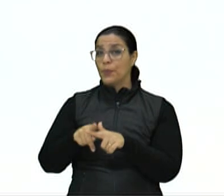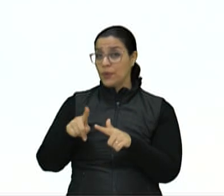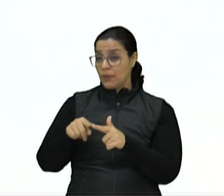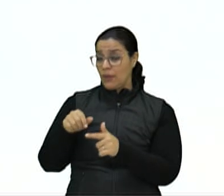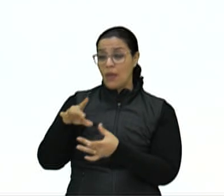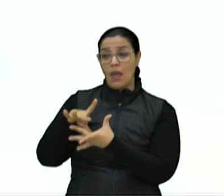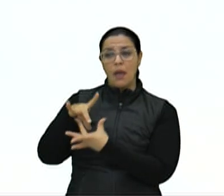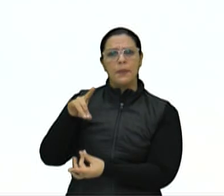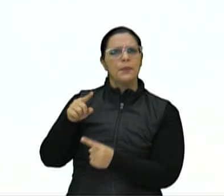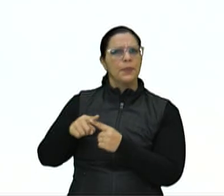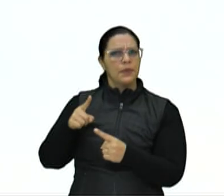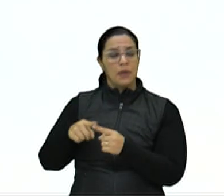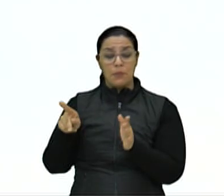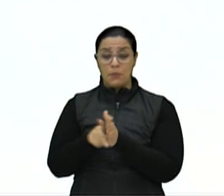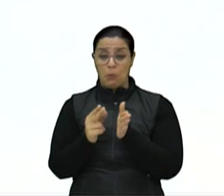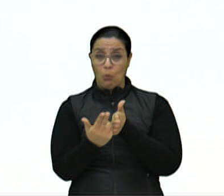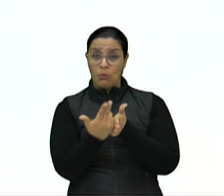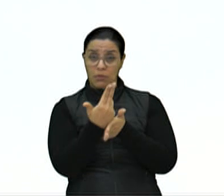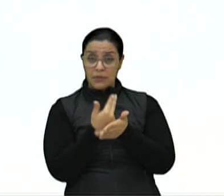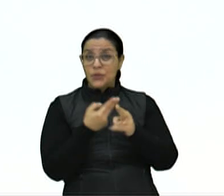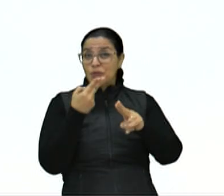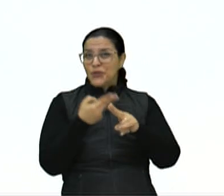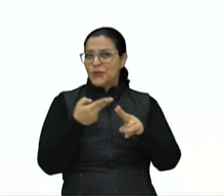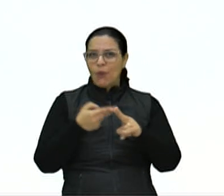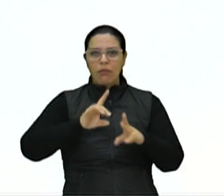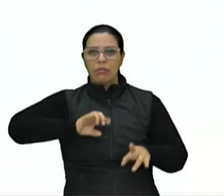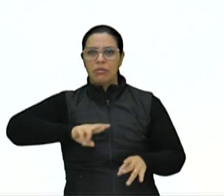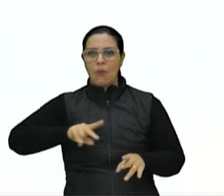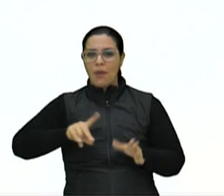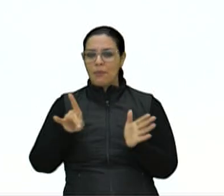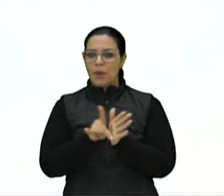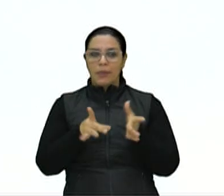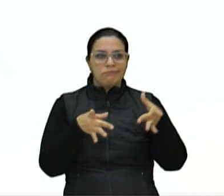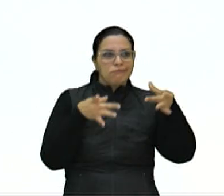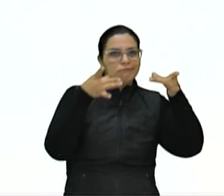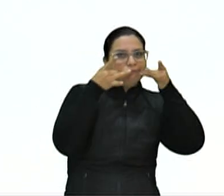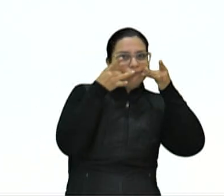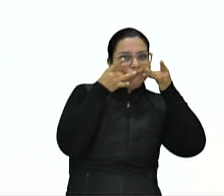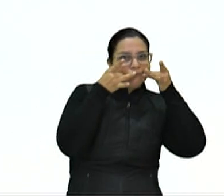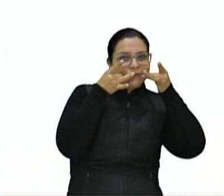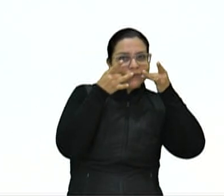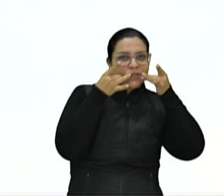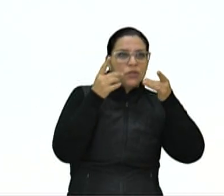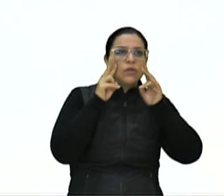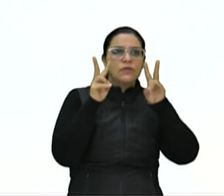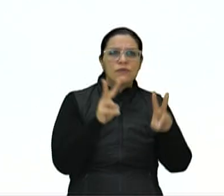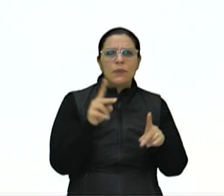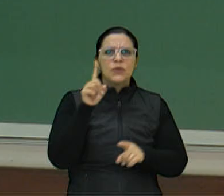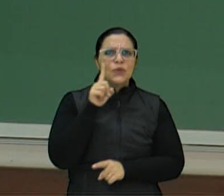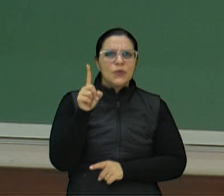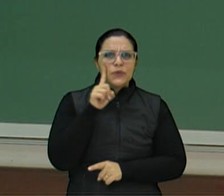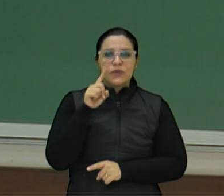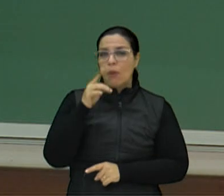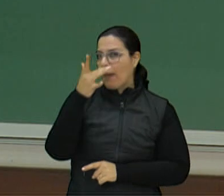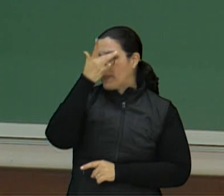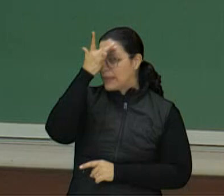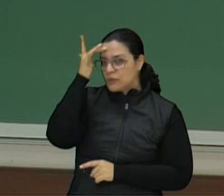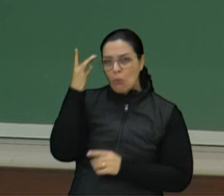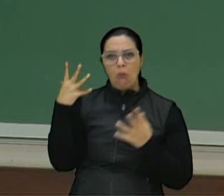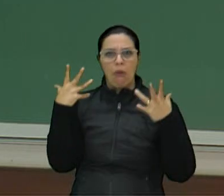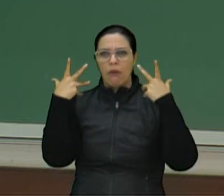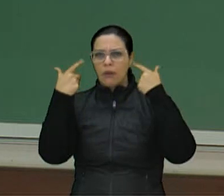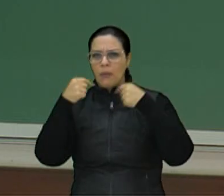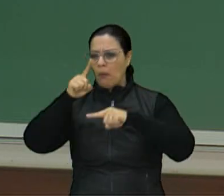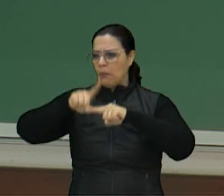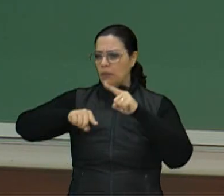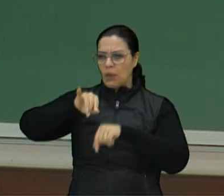arte abstrata, porque as formas utilizadas não são as formas reais de elementos, ou seja, pessoas,